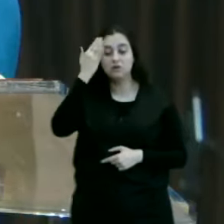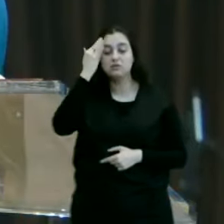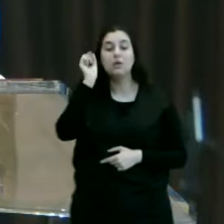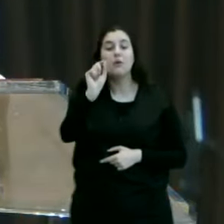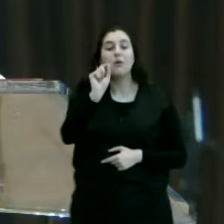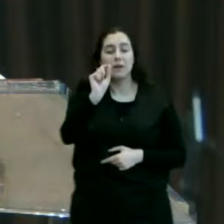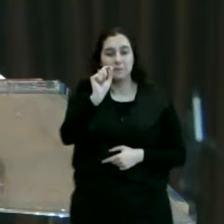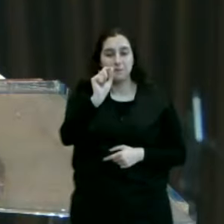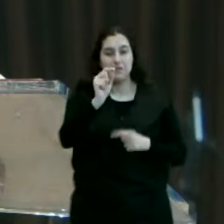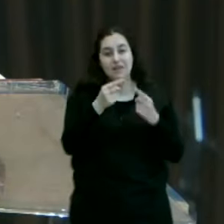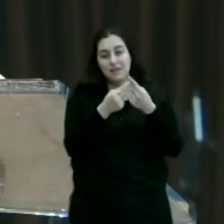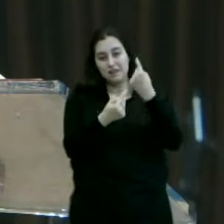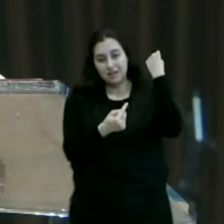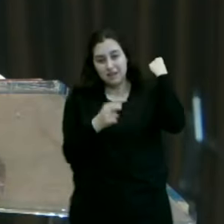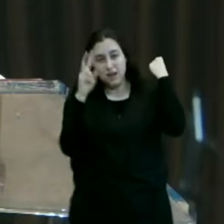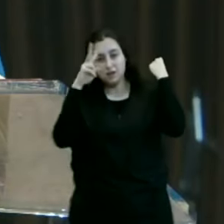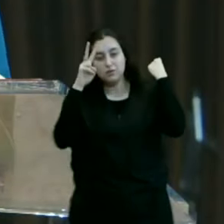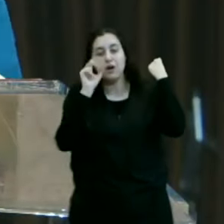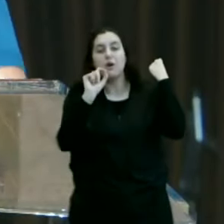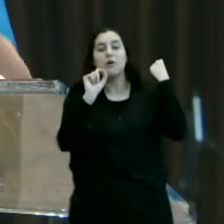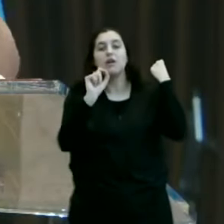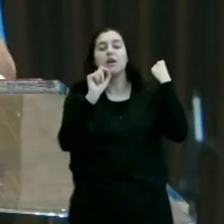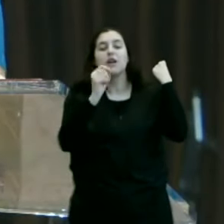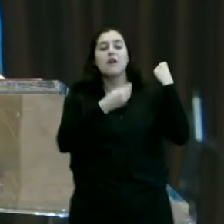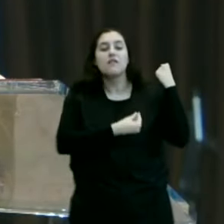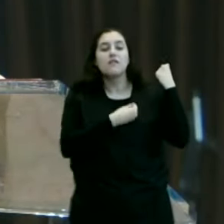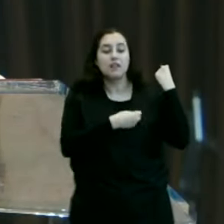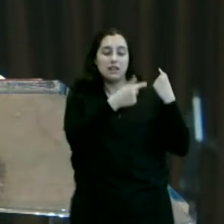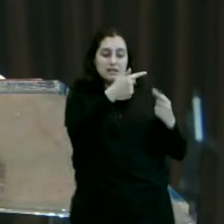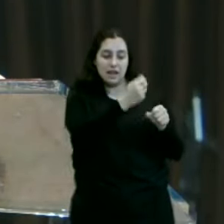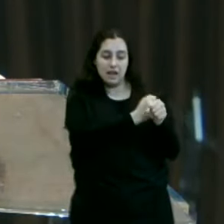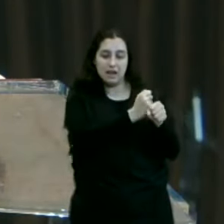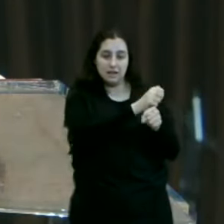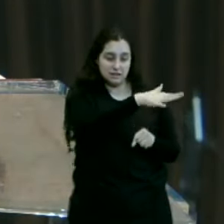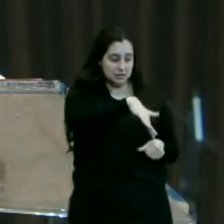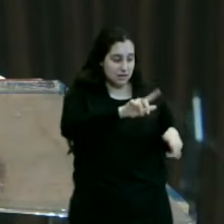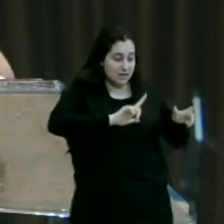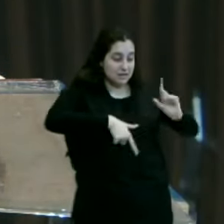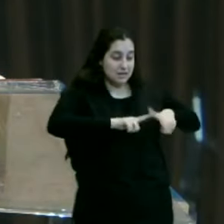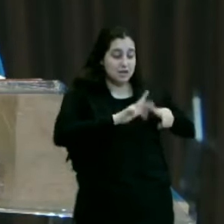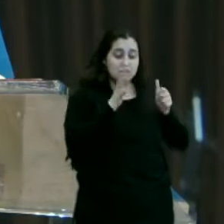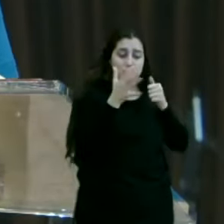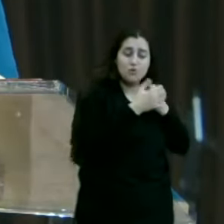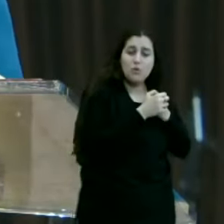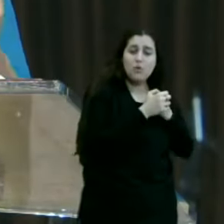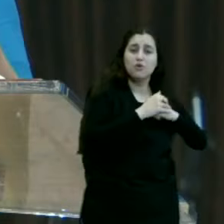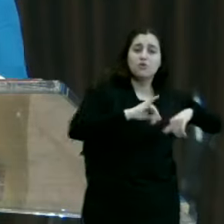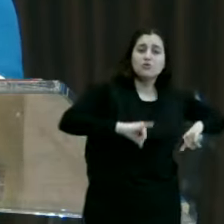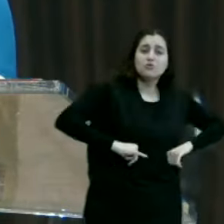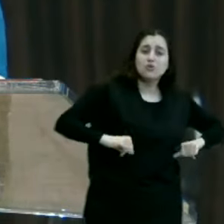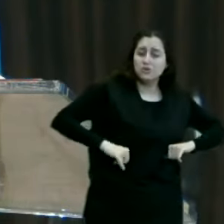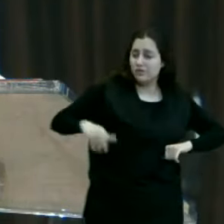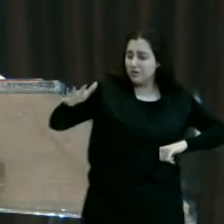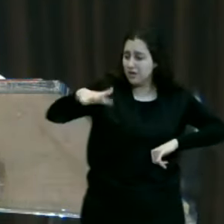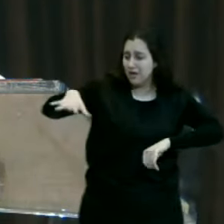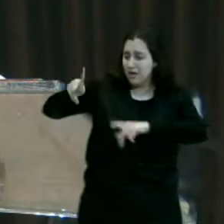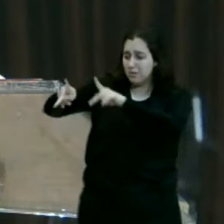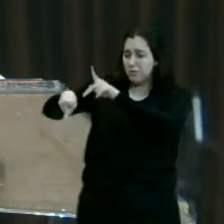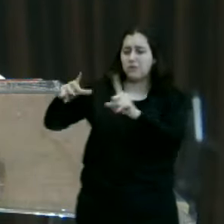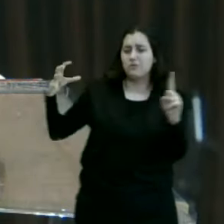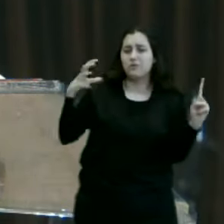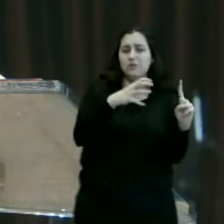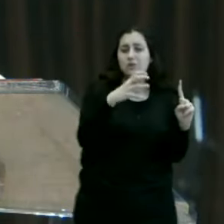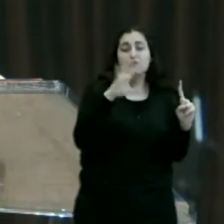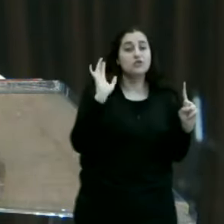7 anos que o povo de Israel estava escondido, sofrendo na mão dos midianitas.